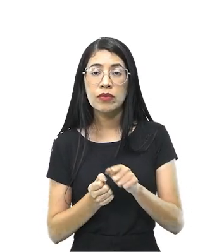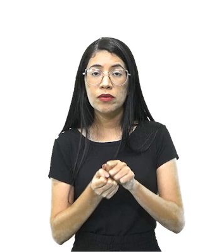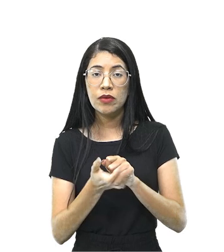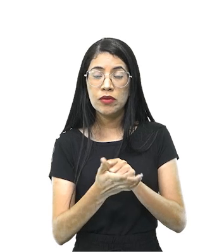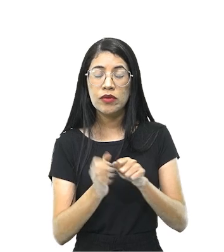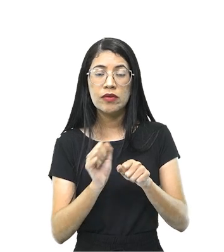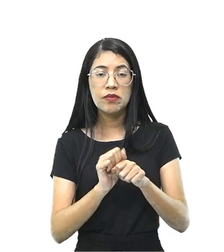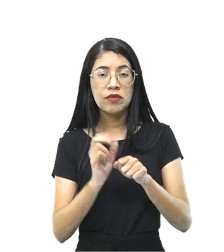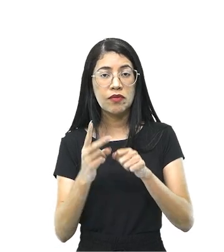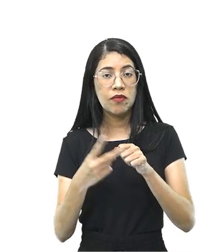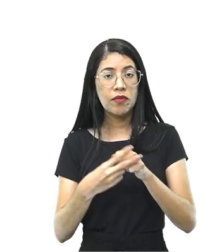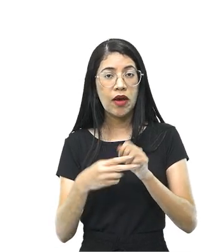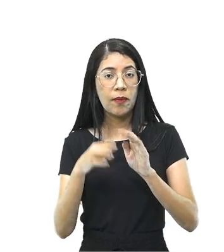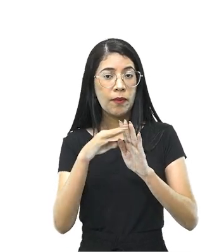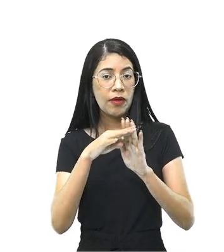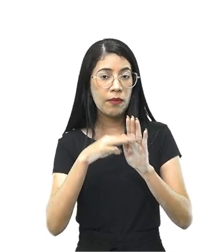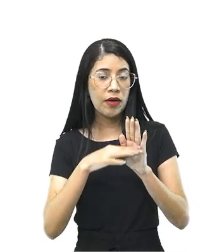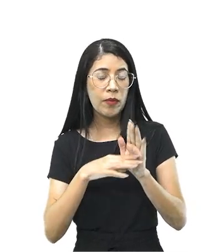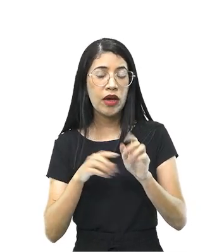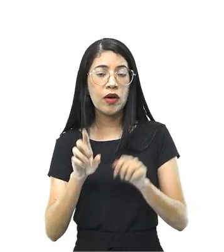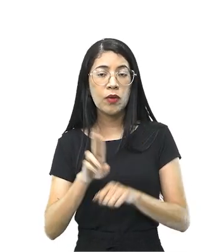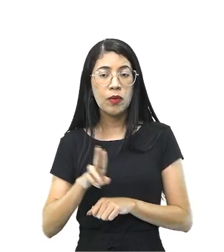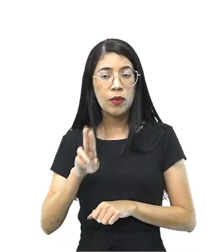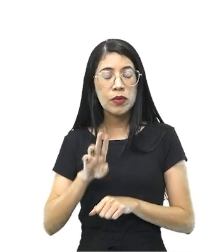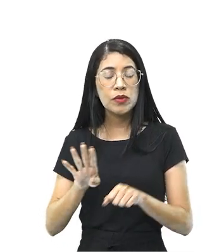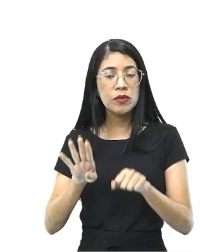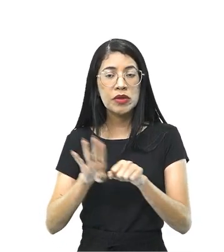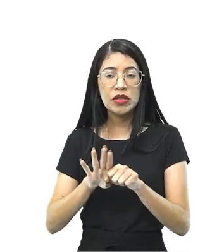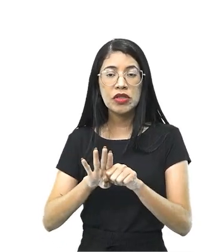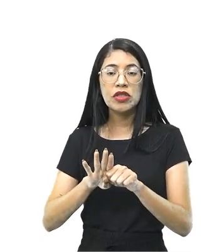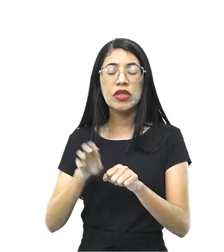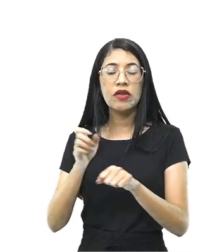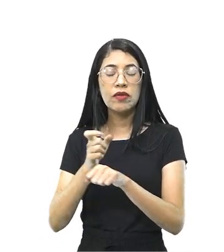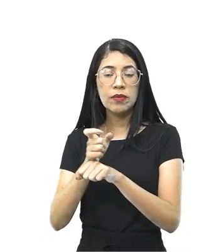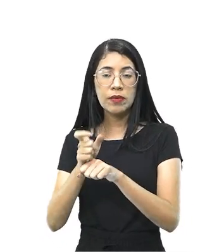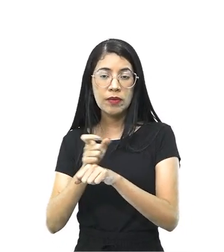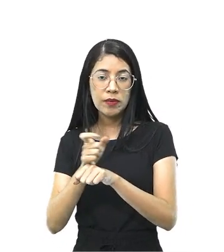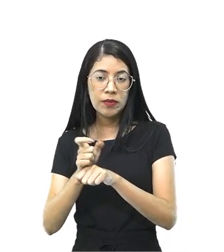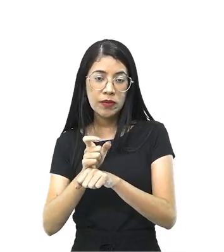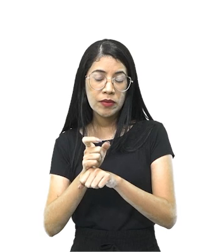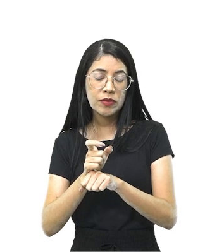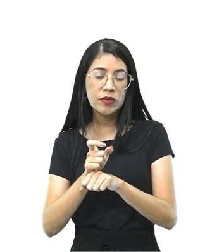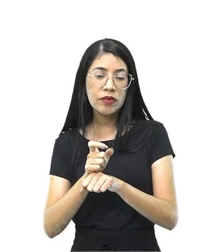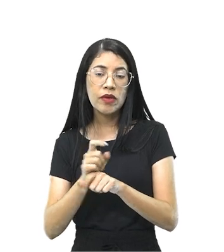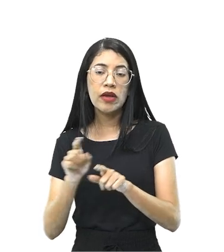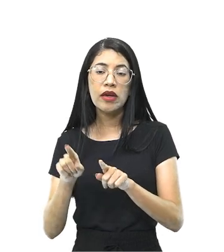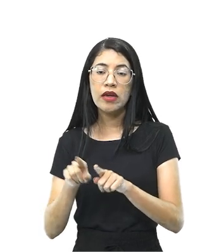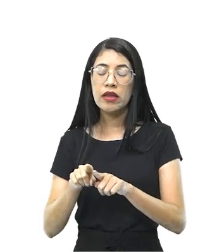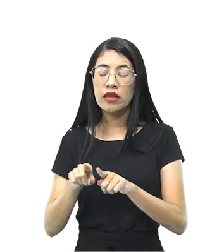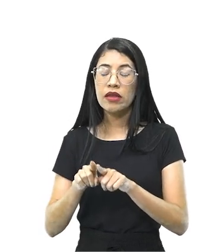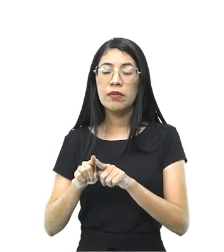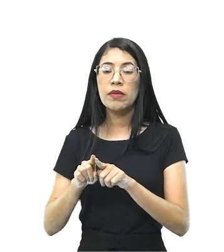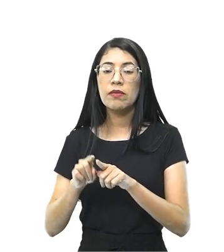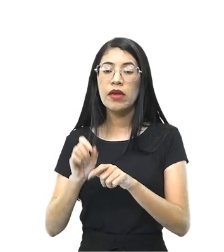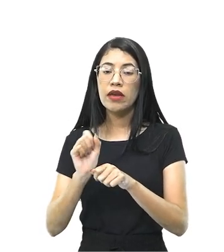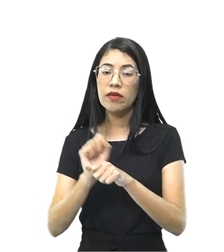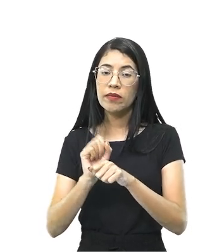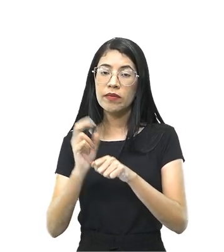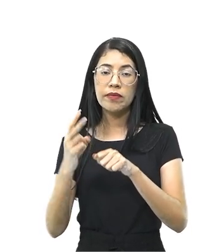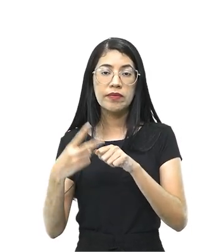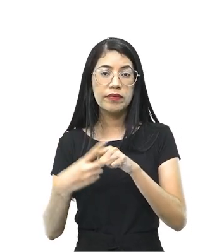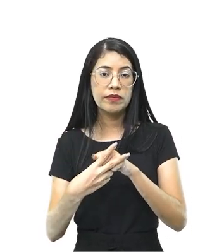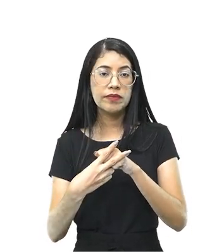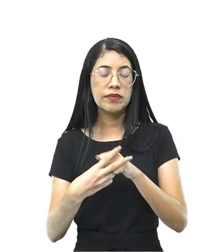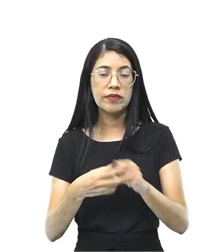locuções adverbiais, né? Com um substantivo, com um adjetivo, né? E com um